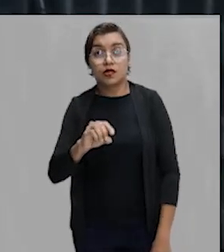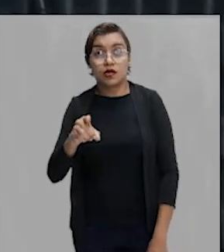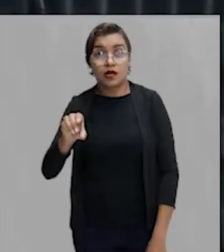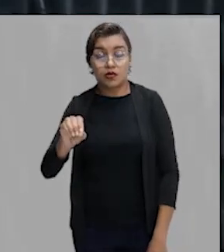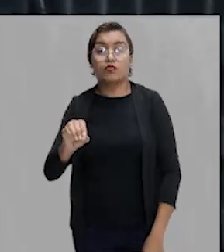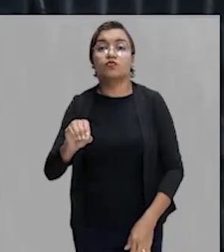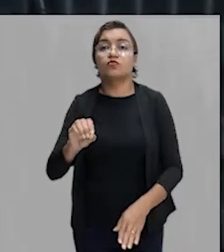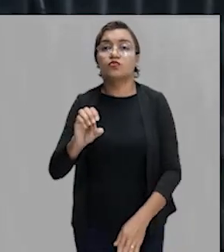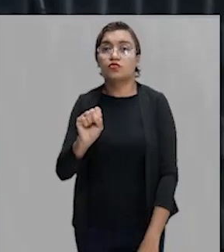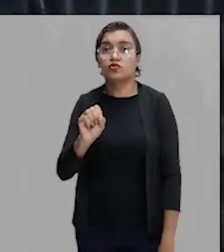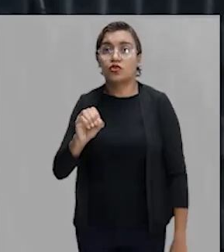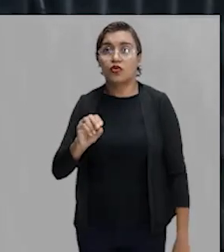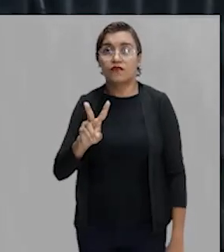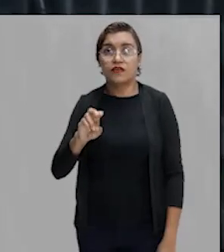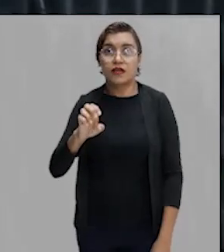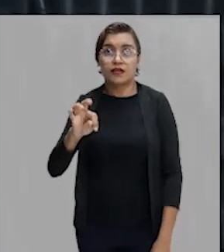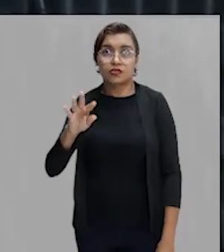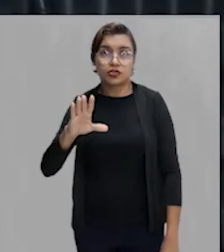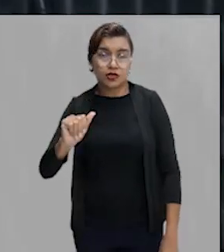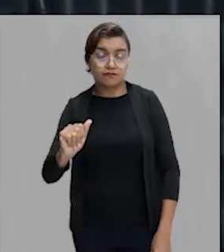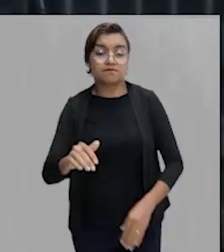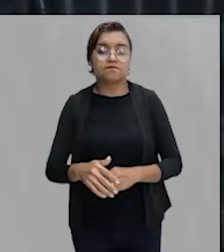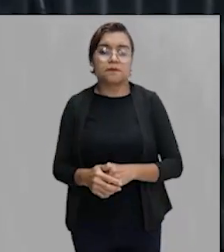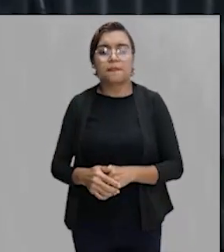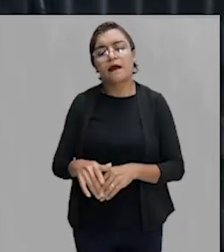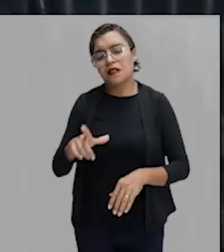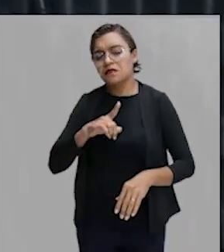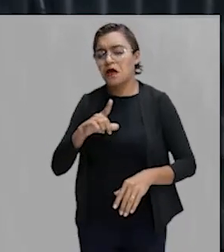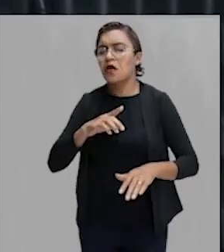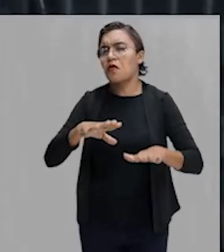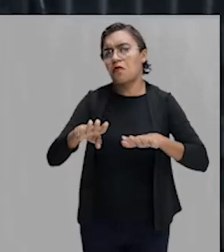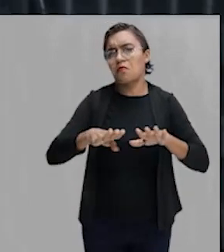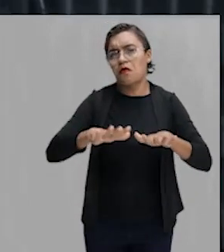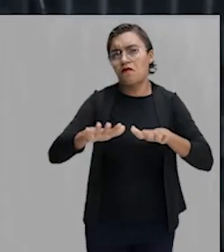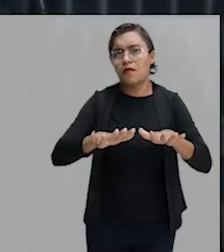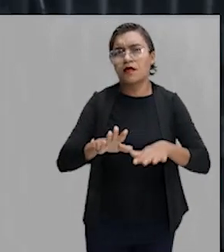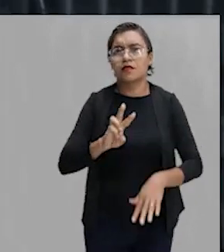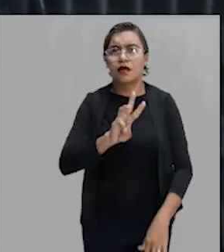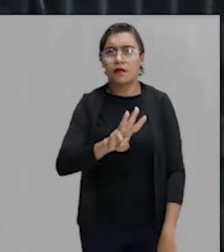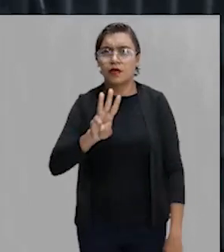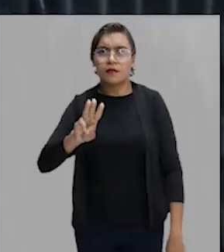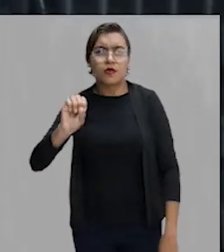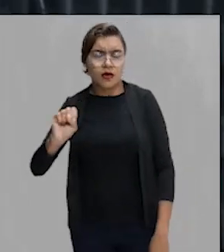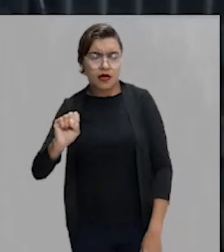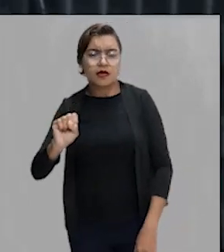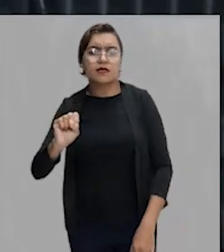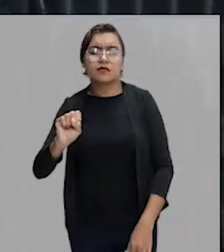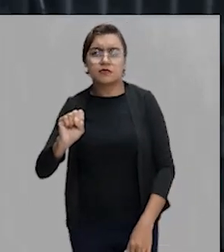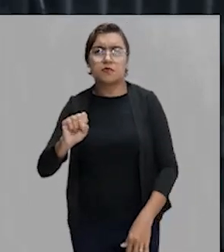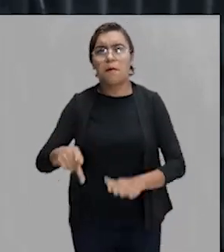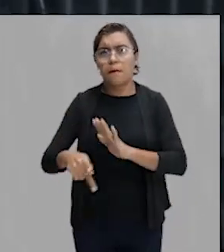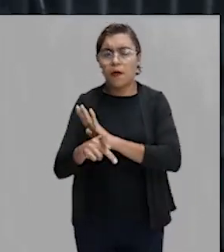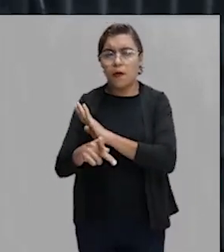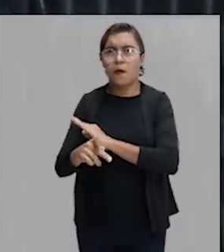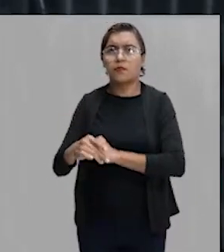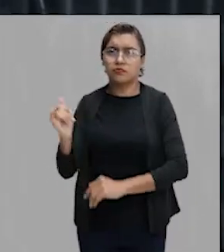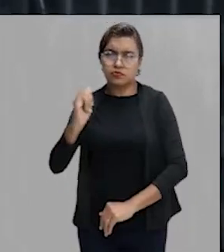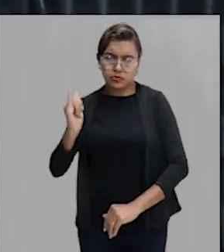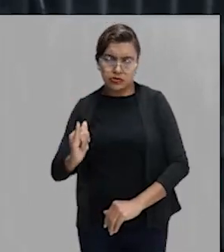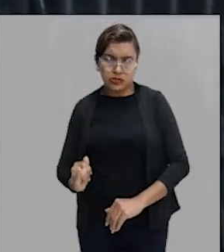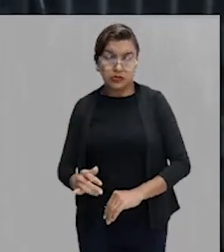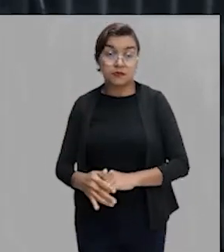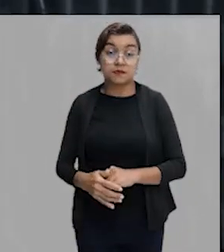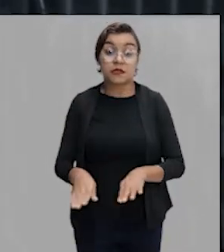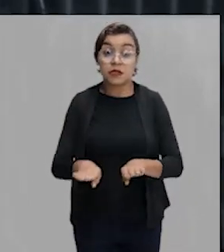organizações como o movimento WWF, o Greenpeace, que são movimentos internacionalistas. E